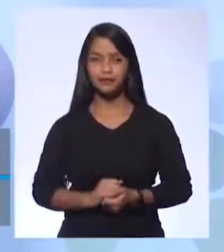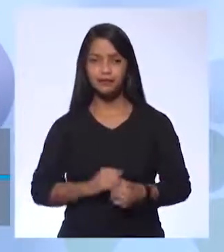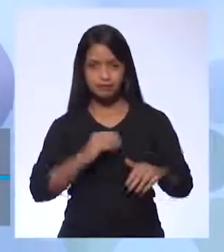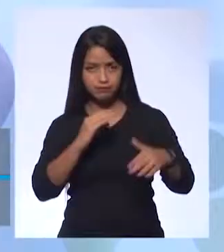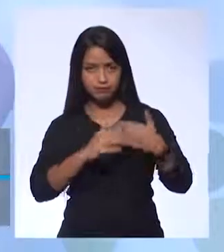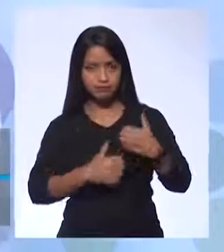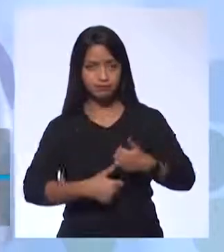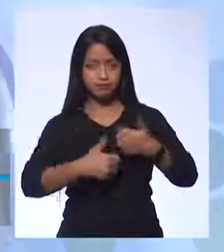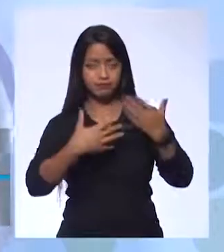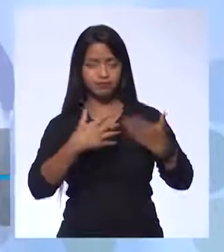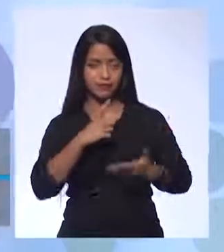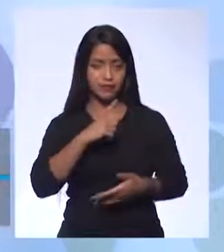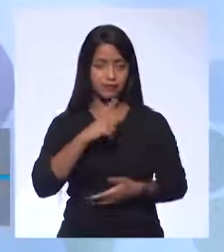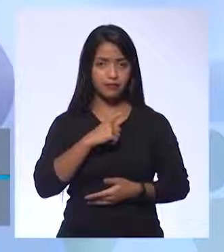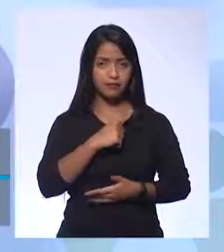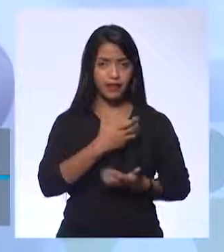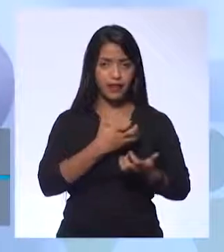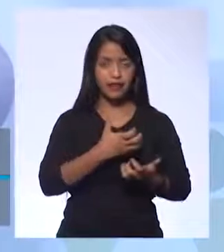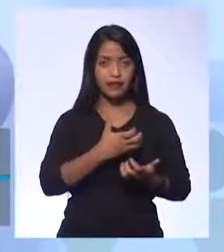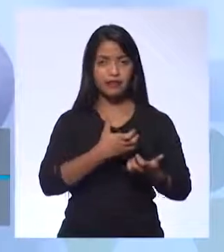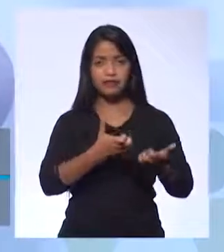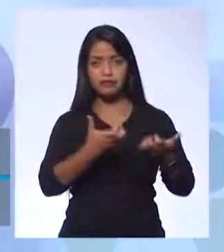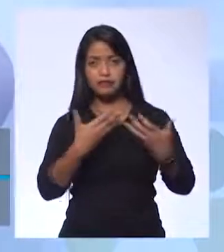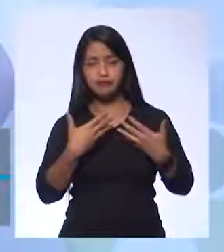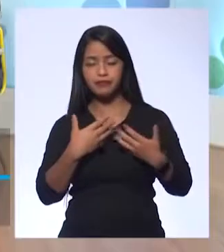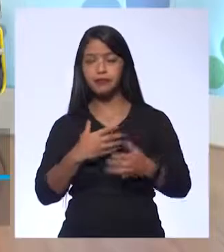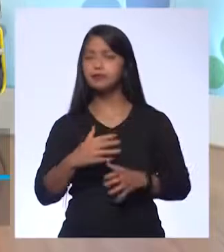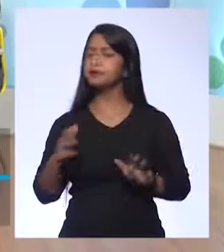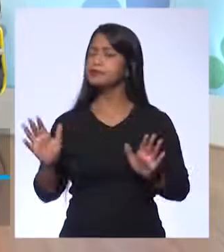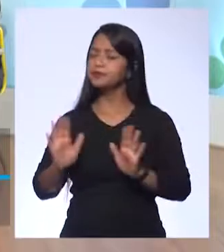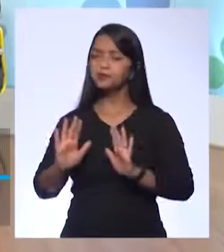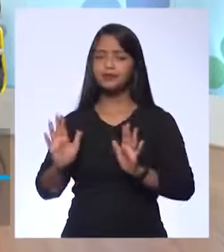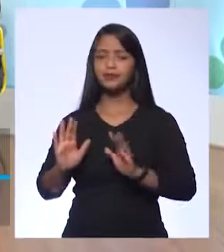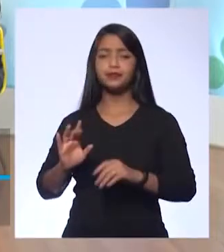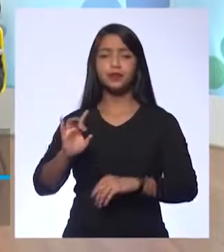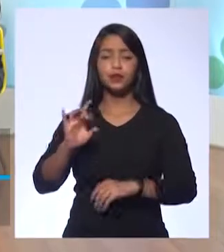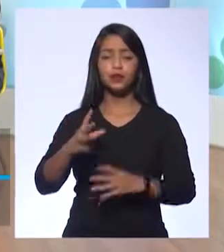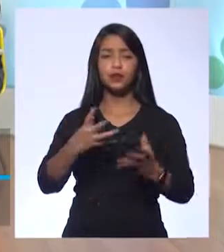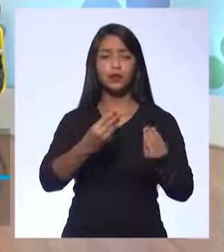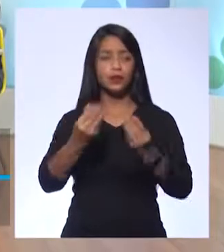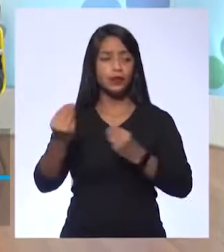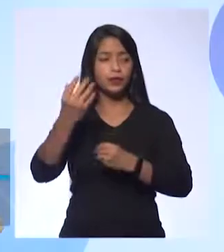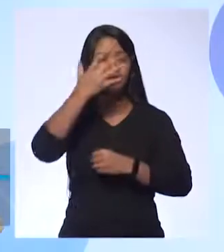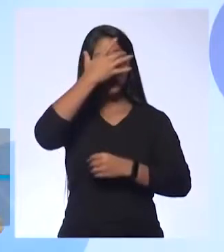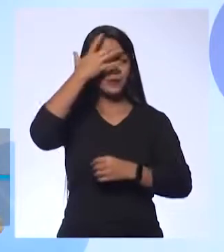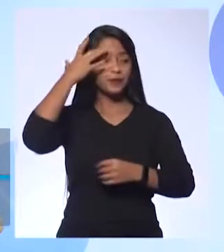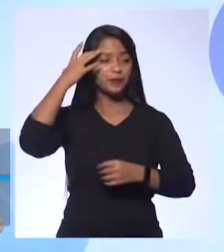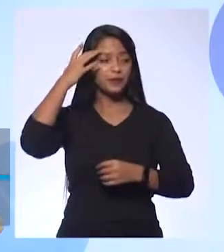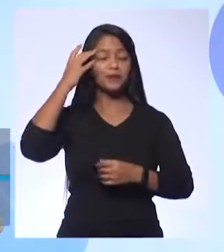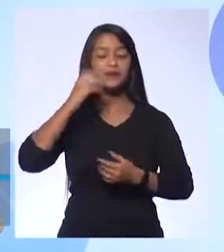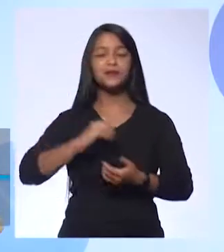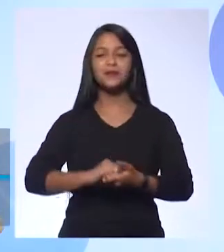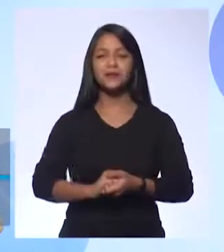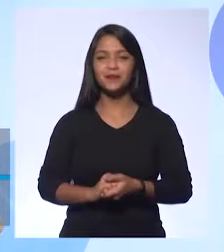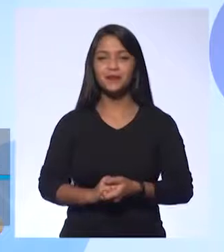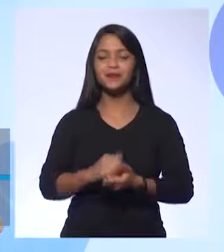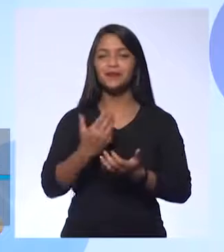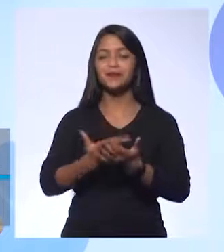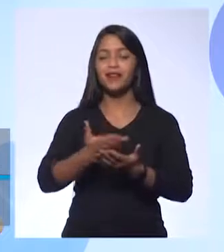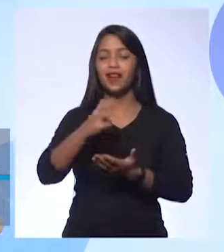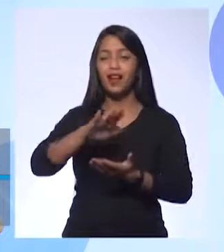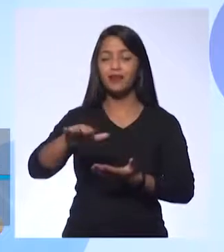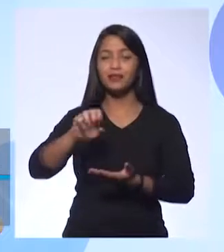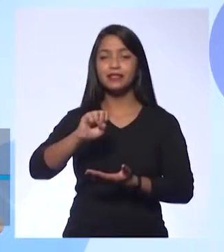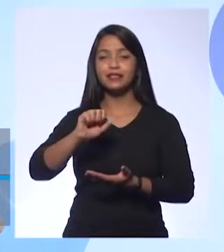interação aí, professor, que o senhor queira colocar? Não, só reafirmando aqui que tem muita gente participando, tem o Samuel, o aluno Samuel do 6º